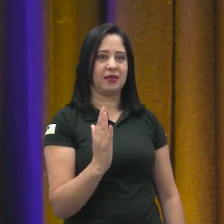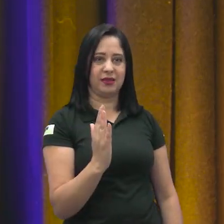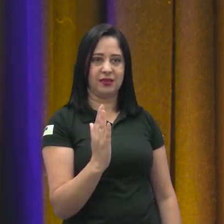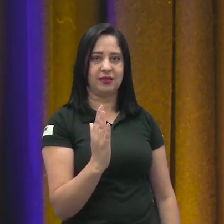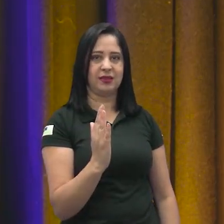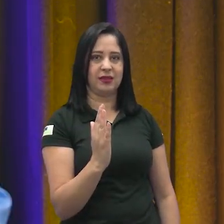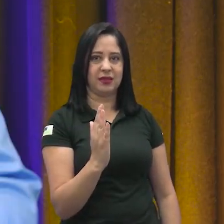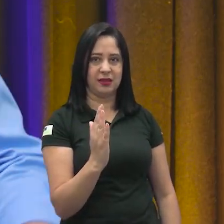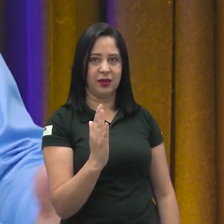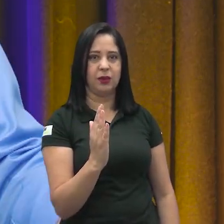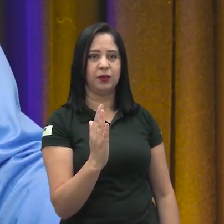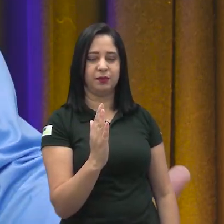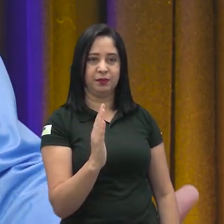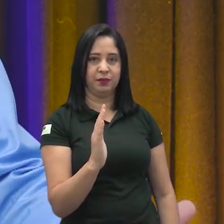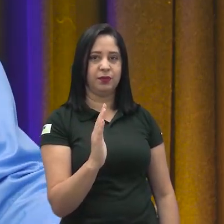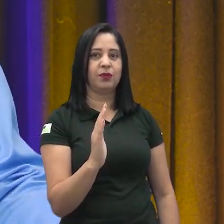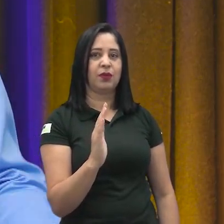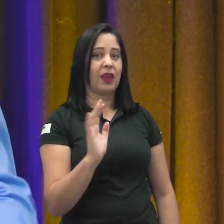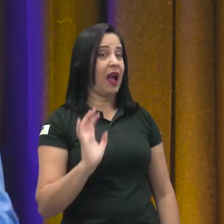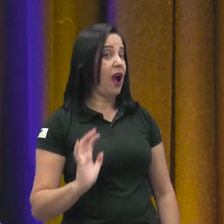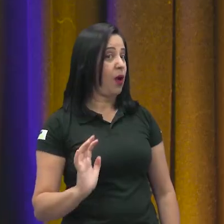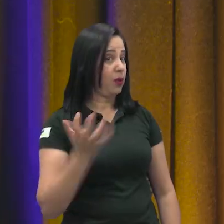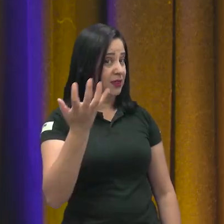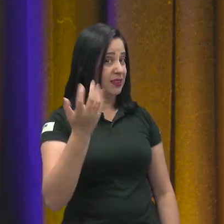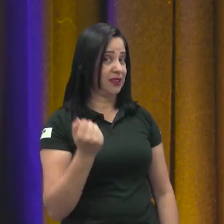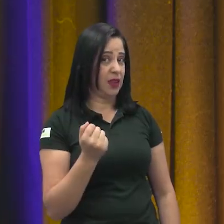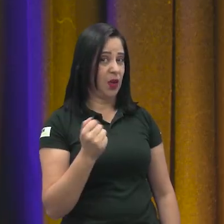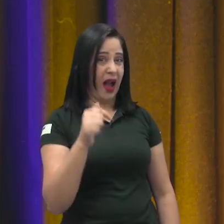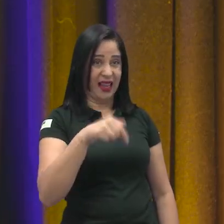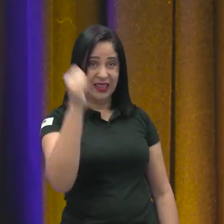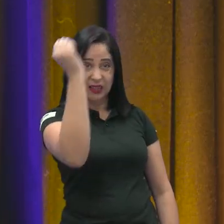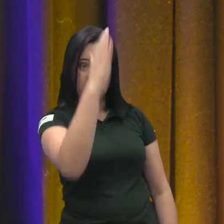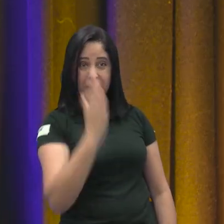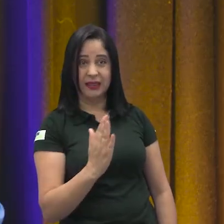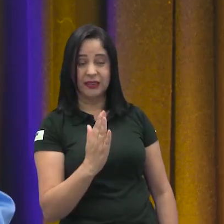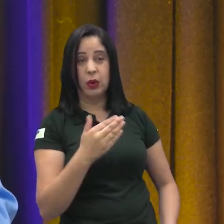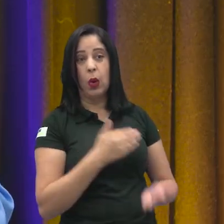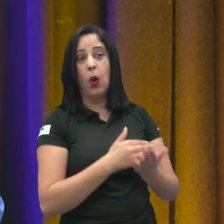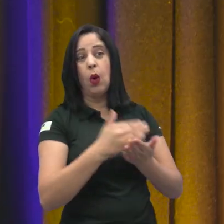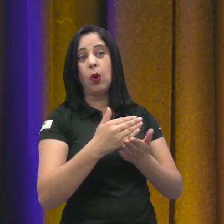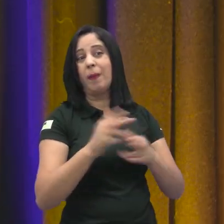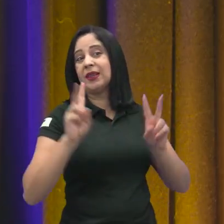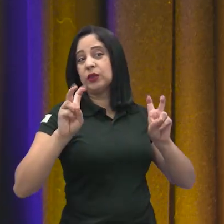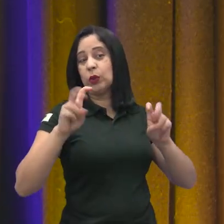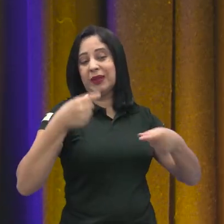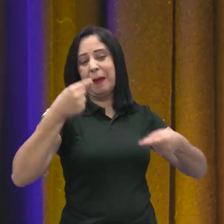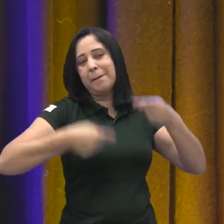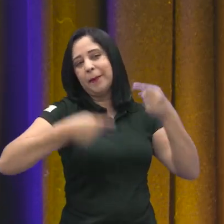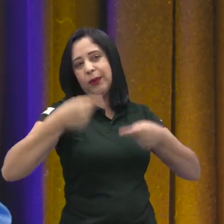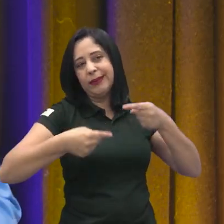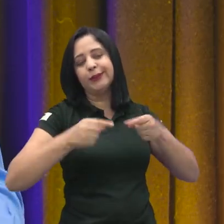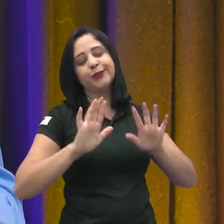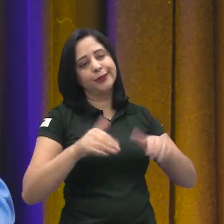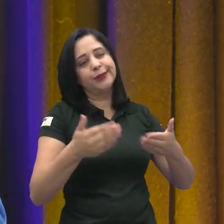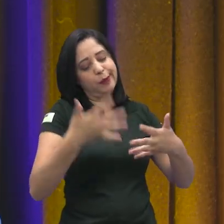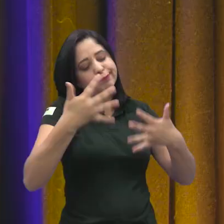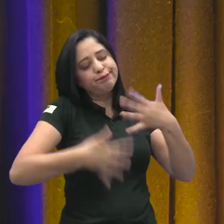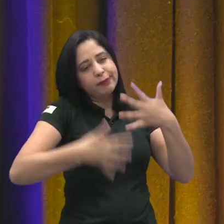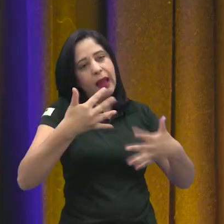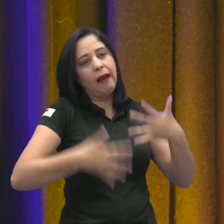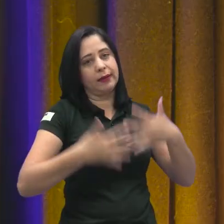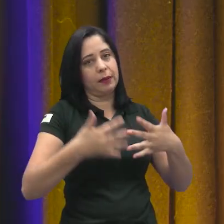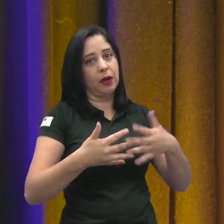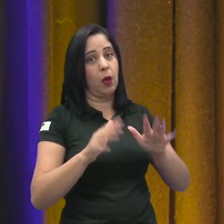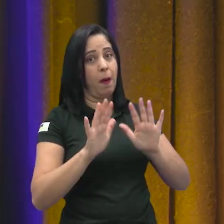pandemia, entrou muito também na questão do aspecto político, isso atrapalhou muito toda a questão técnica, mas em síntese,